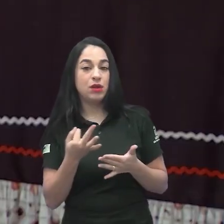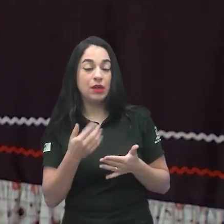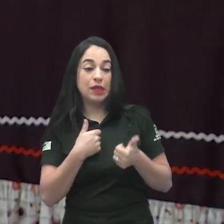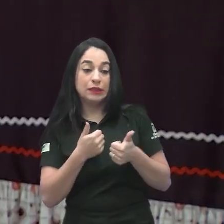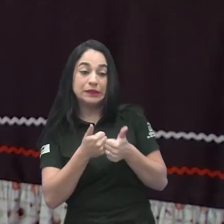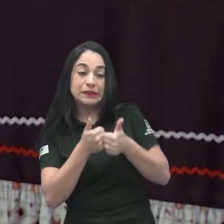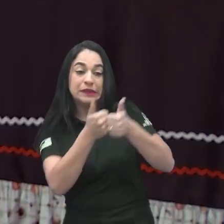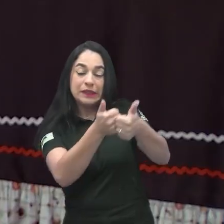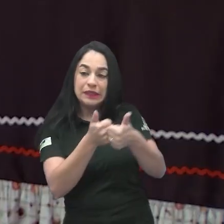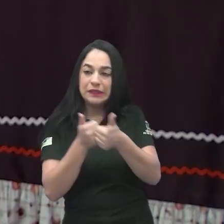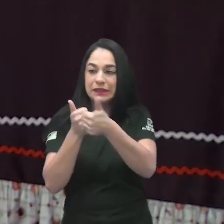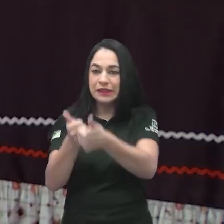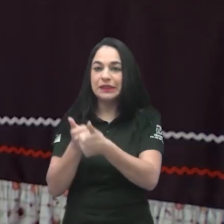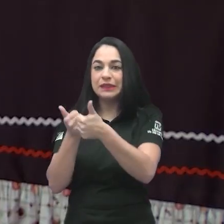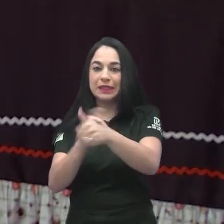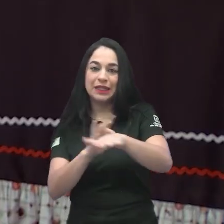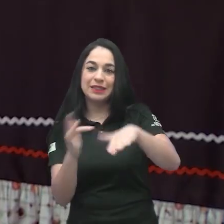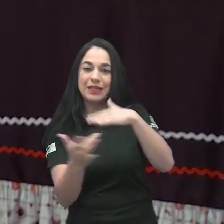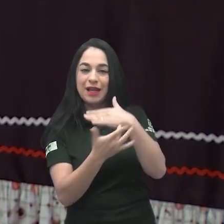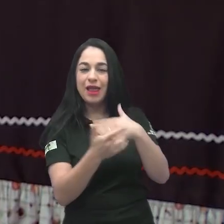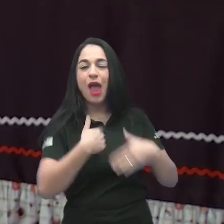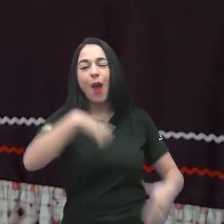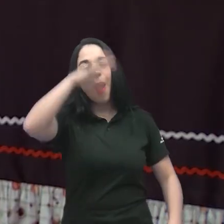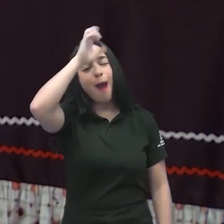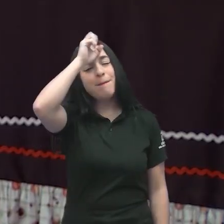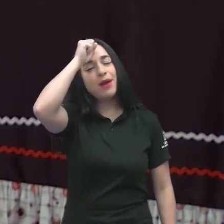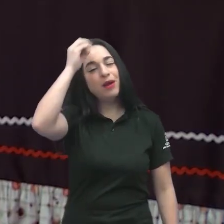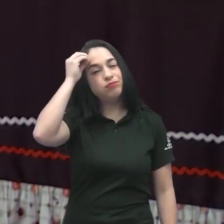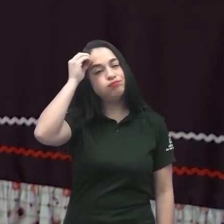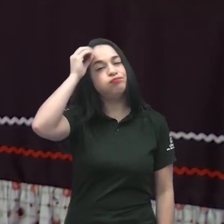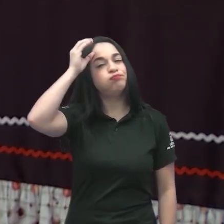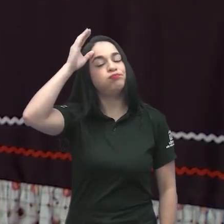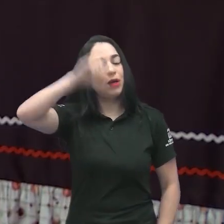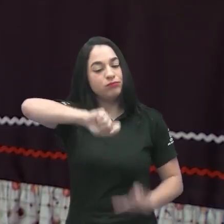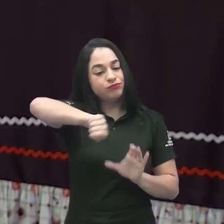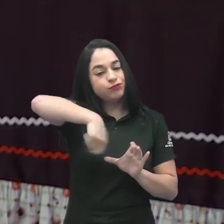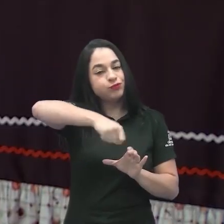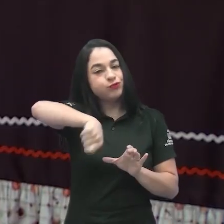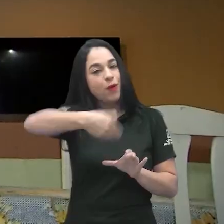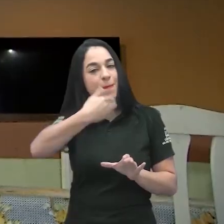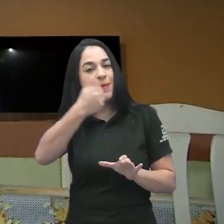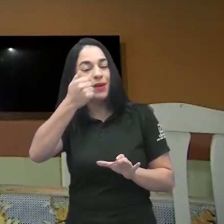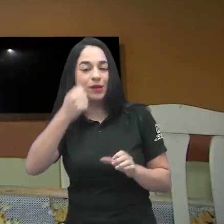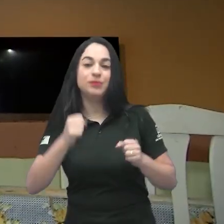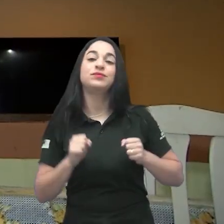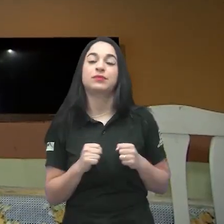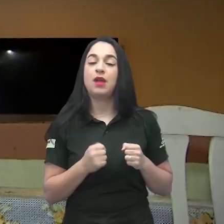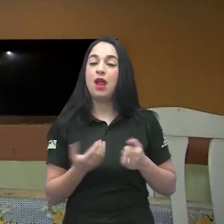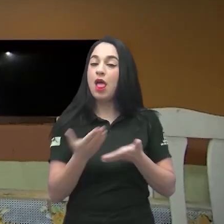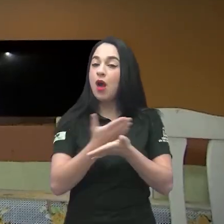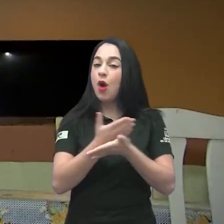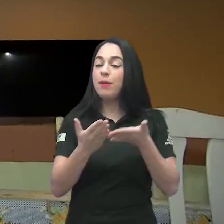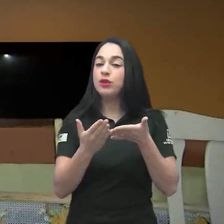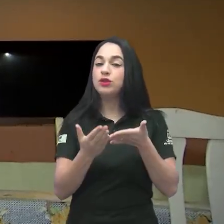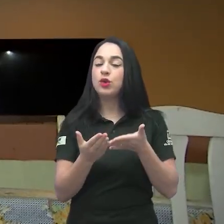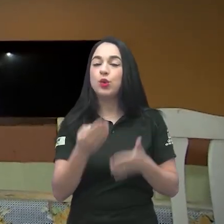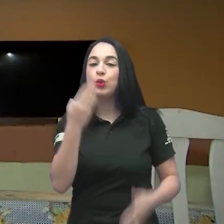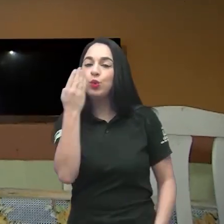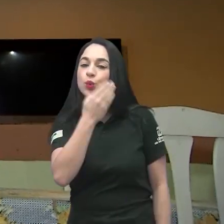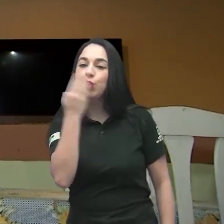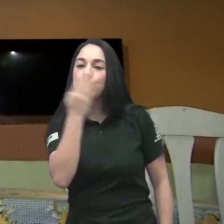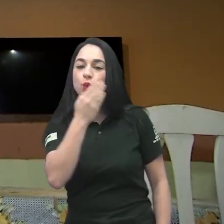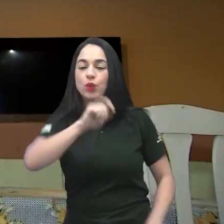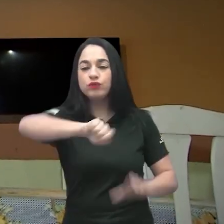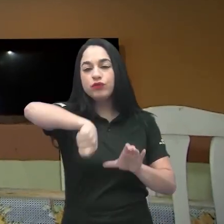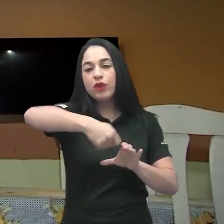pegar receitas, seguir live, e aí eu fui melhorando o processo. Microempreendedora individual, Viviane